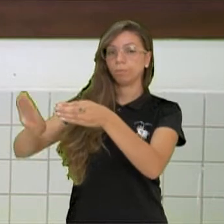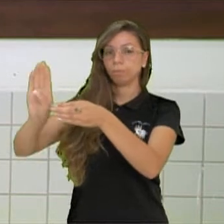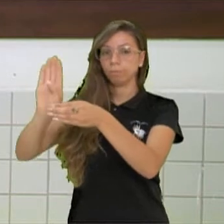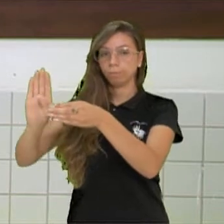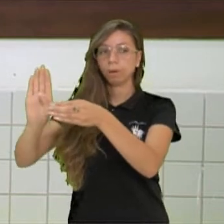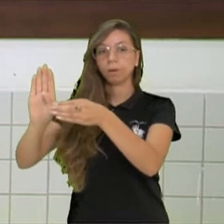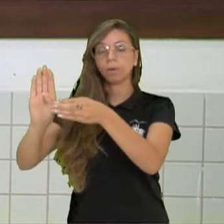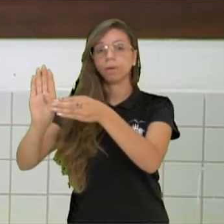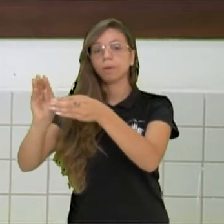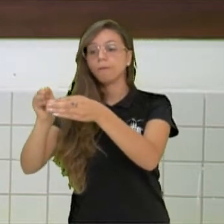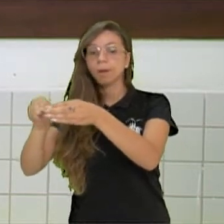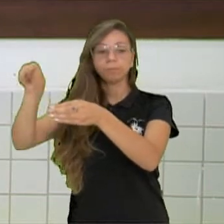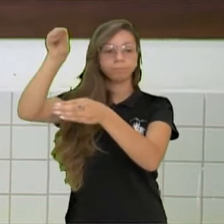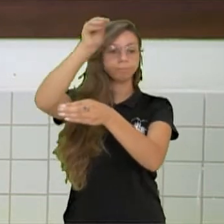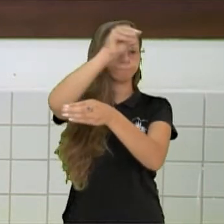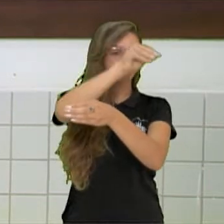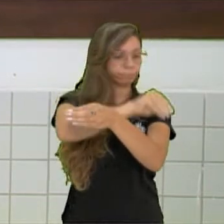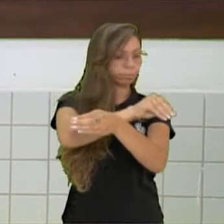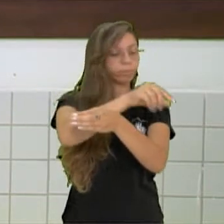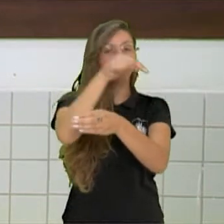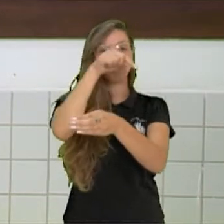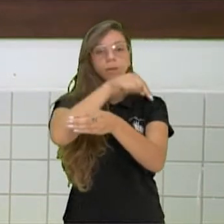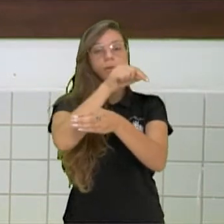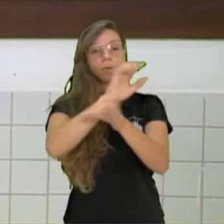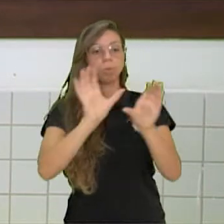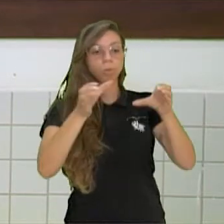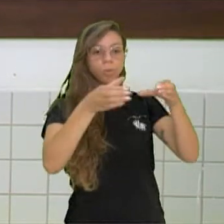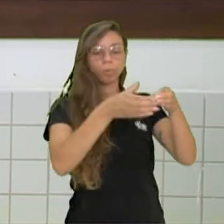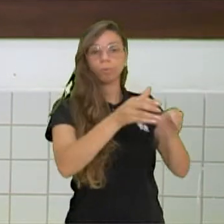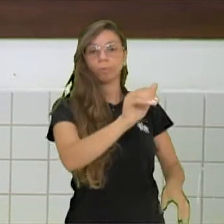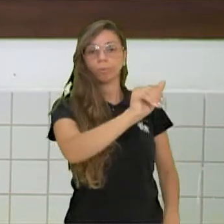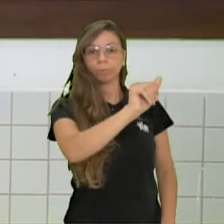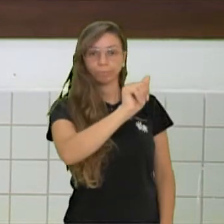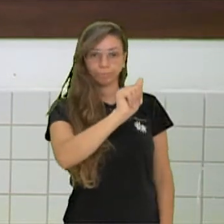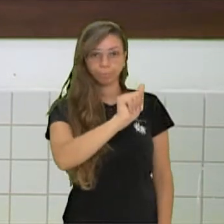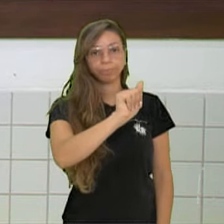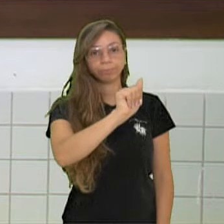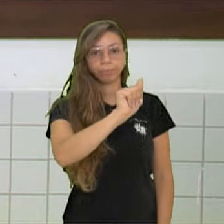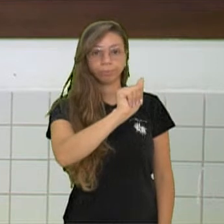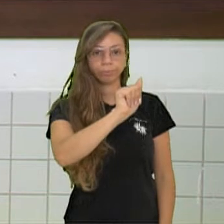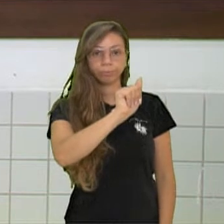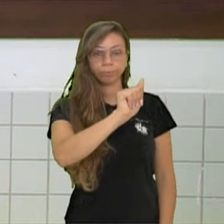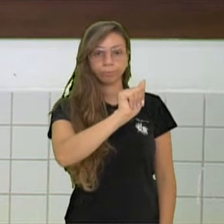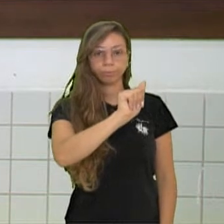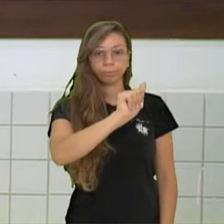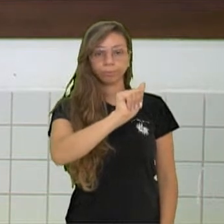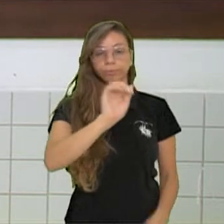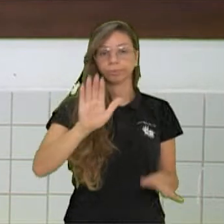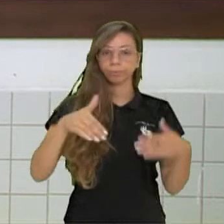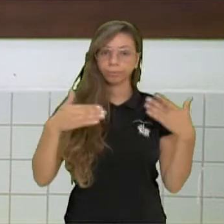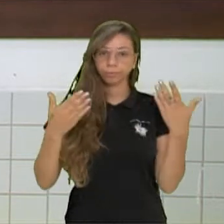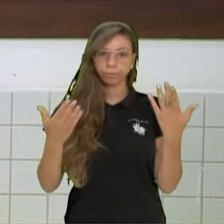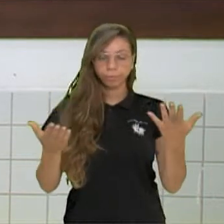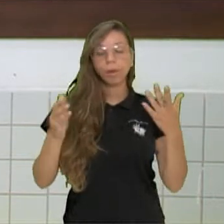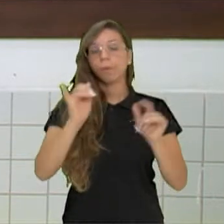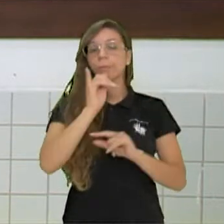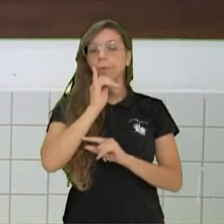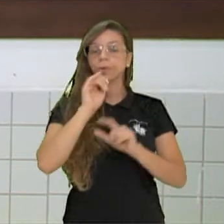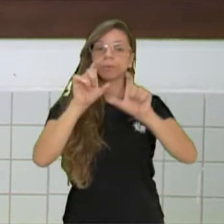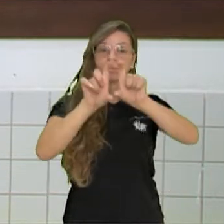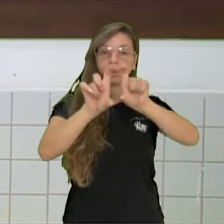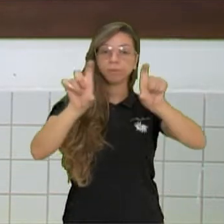vai retornar o valor para o elemento do conjunto A. Então, se uma